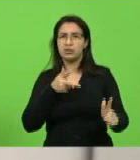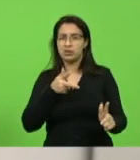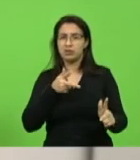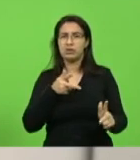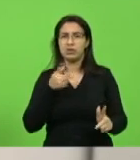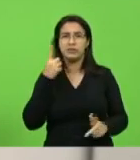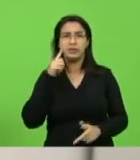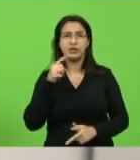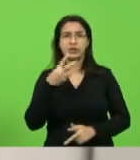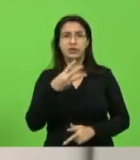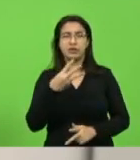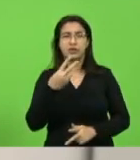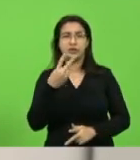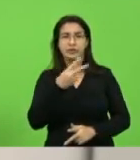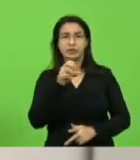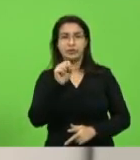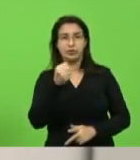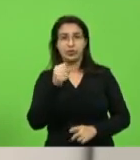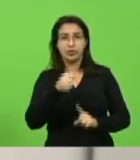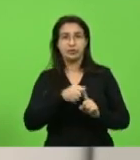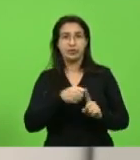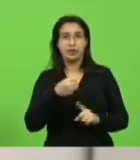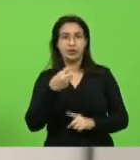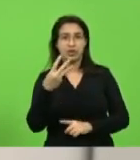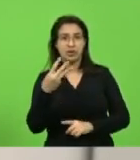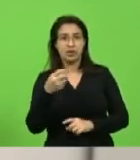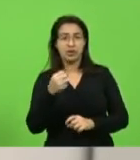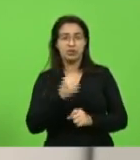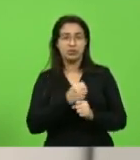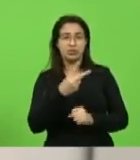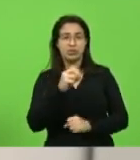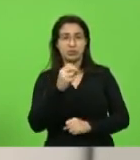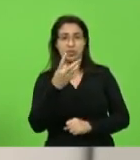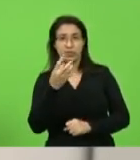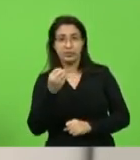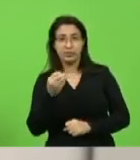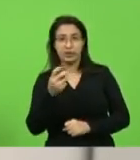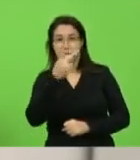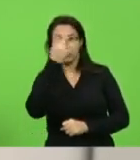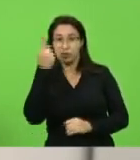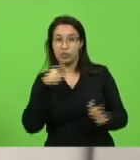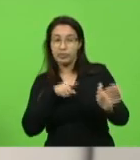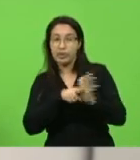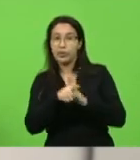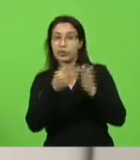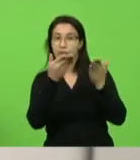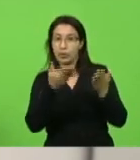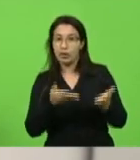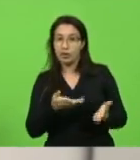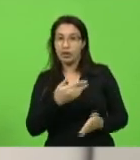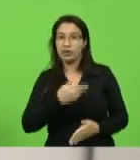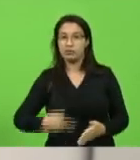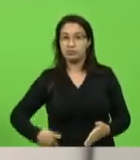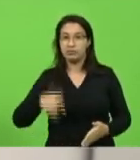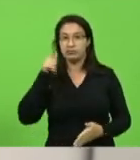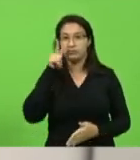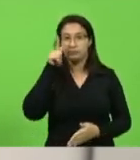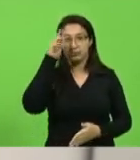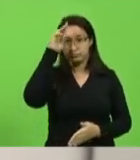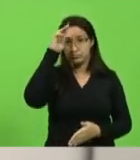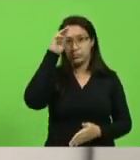31/3/2020, questionado o excelentíssimo senhor governador acerca do modelo dos ventiladores pulmonares, o